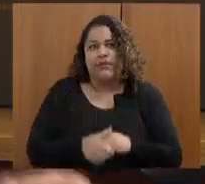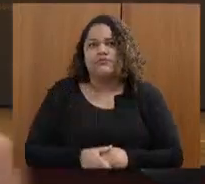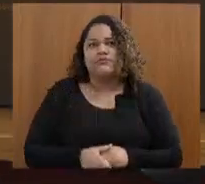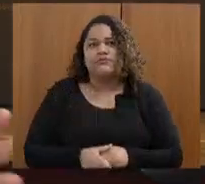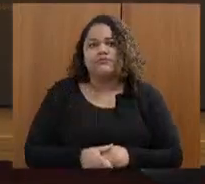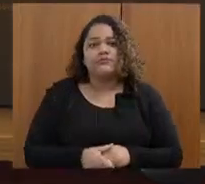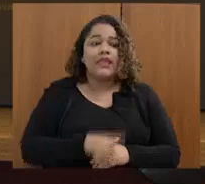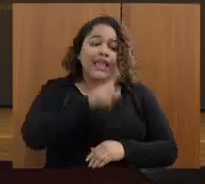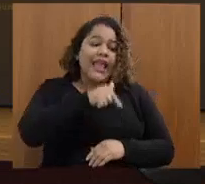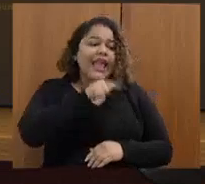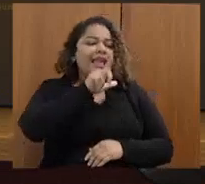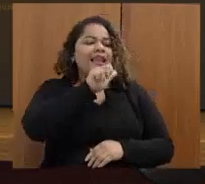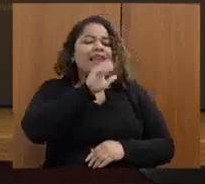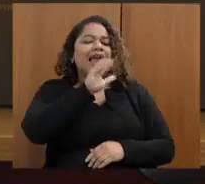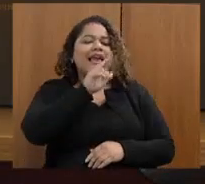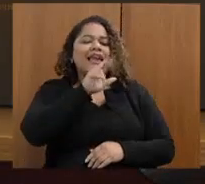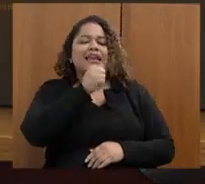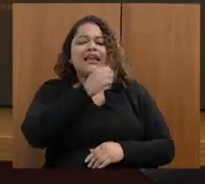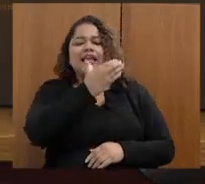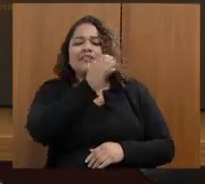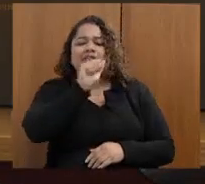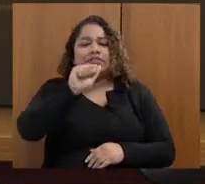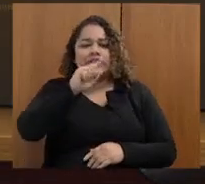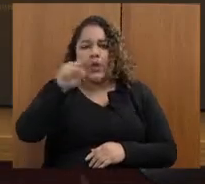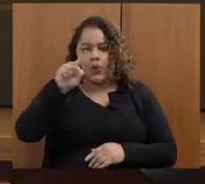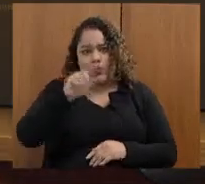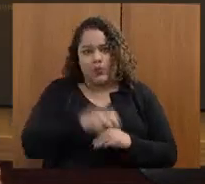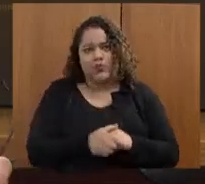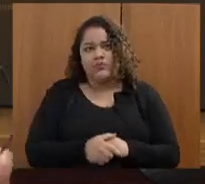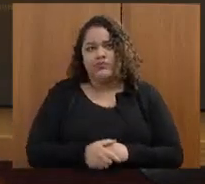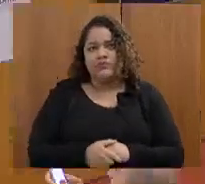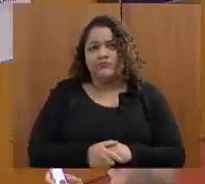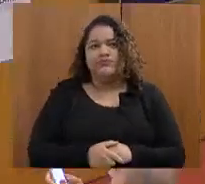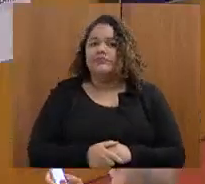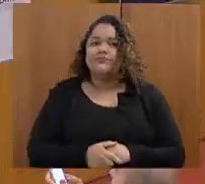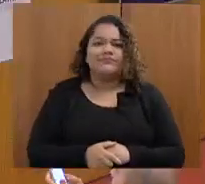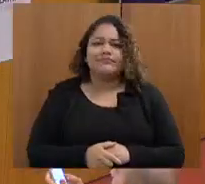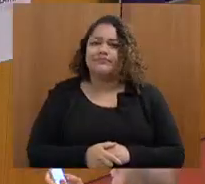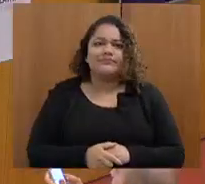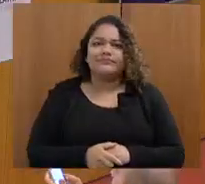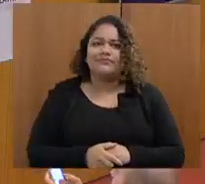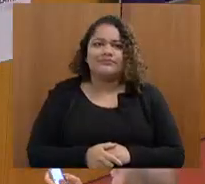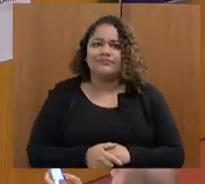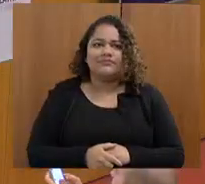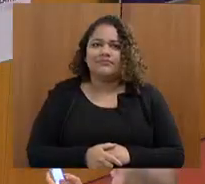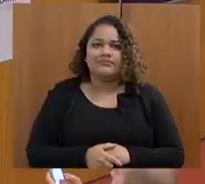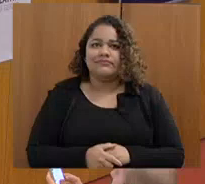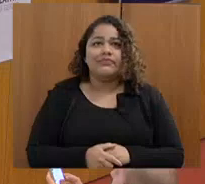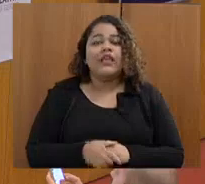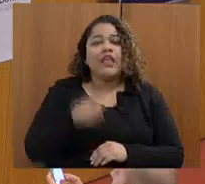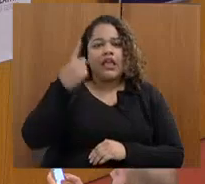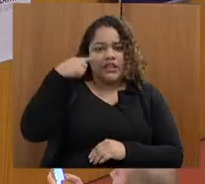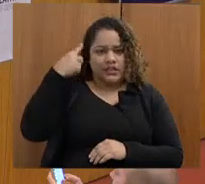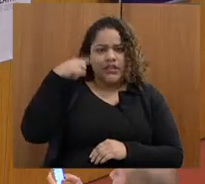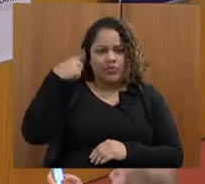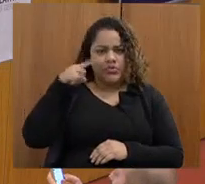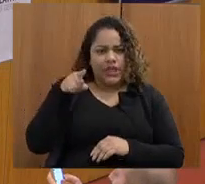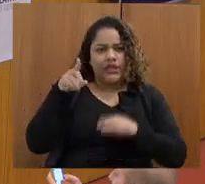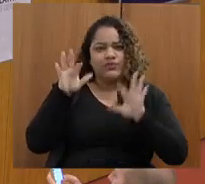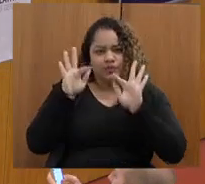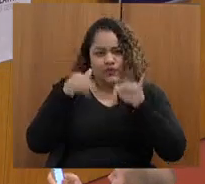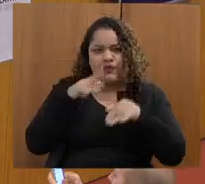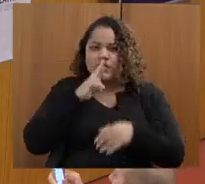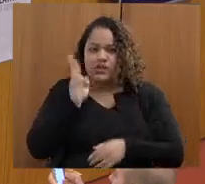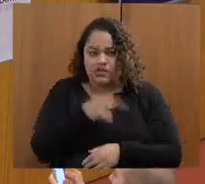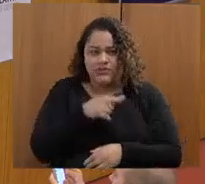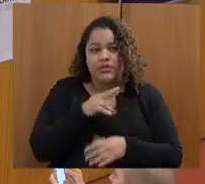é a lacração a lacração a lacração deixa deixa o deputado finalizar para a gente passar por último inscrito